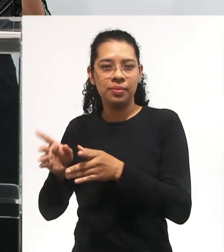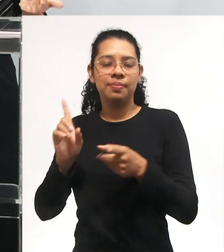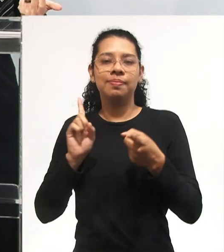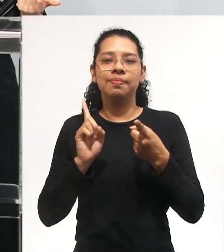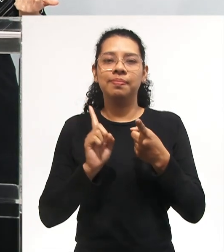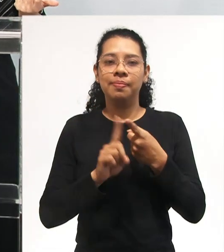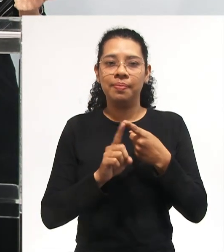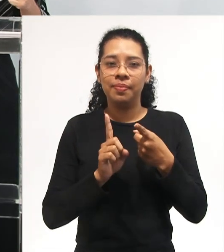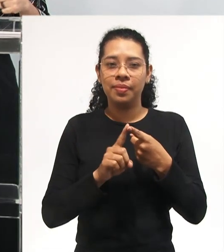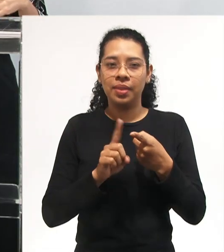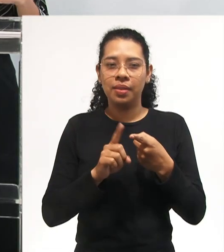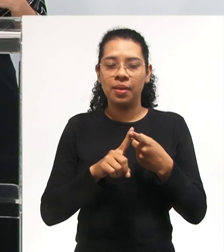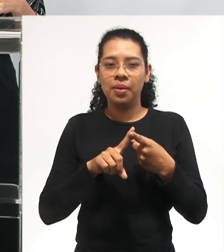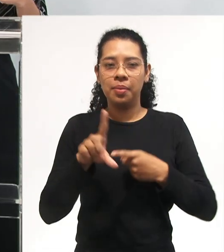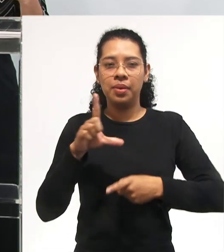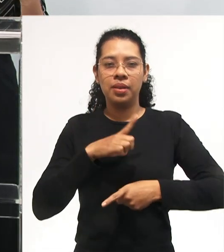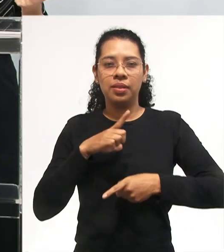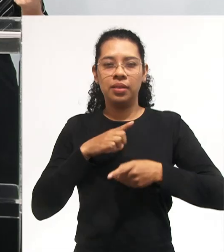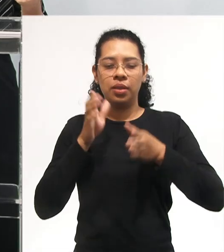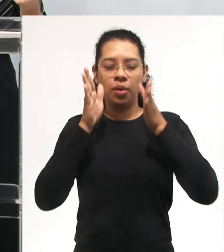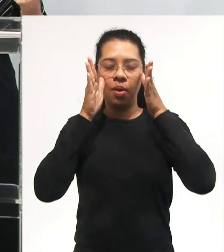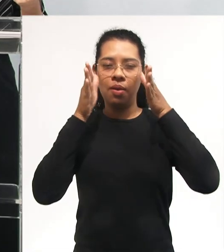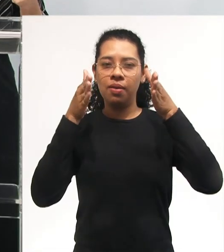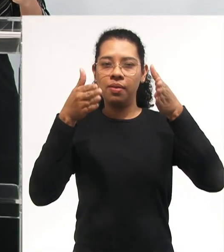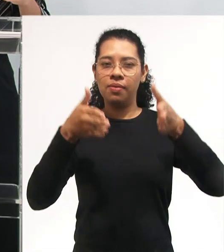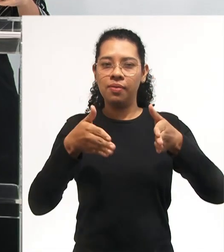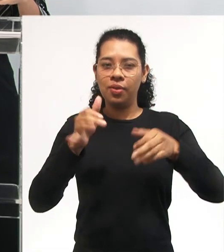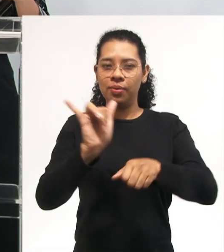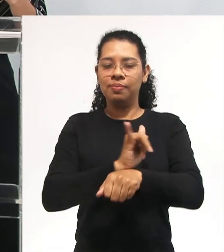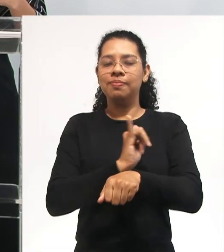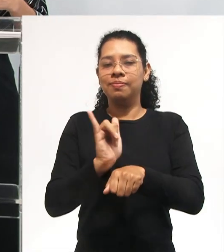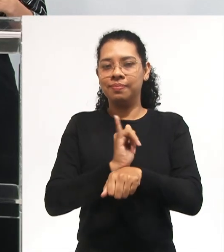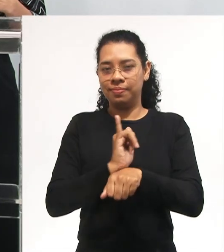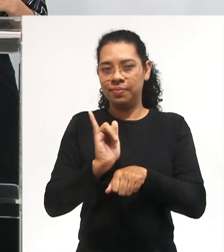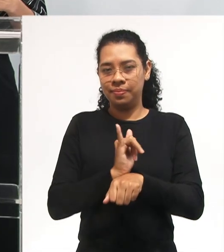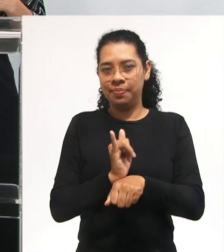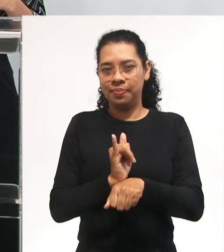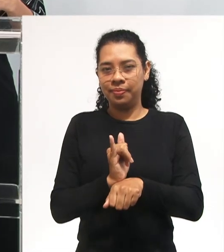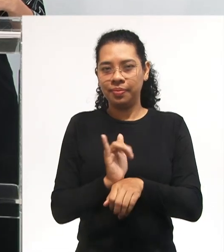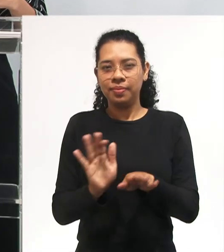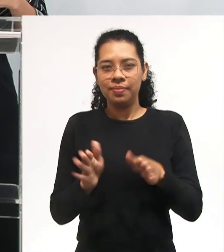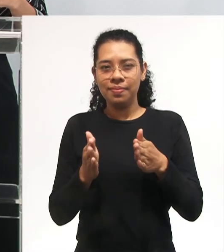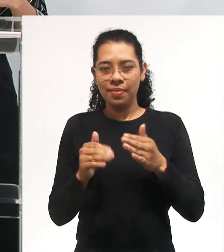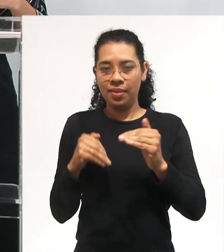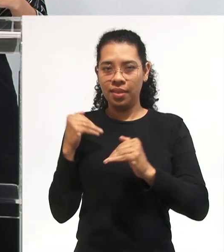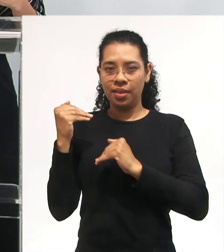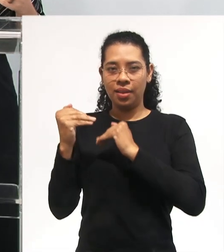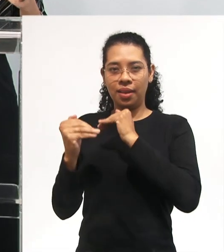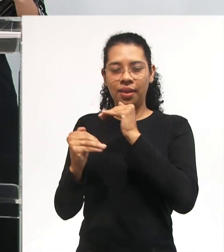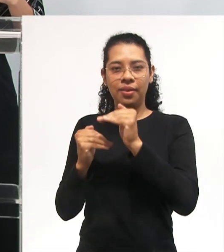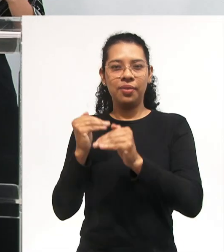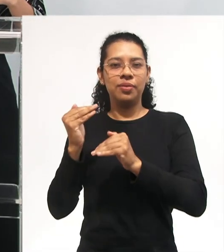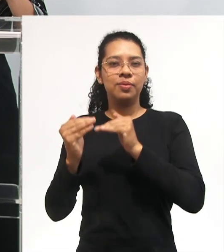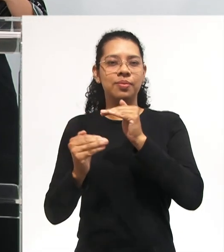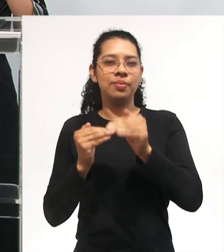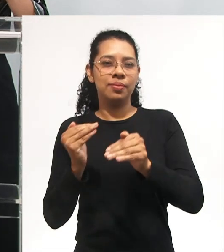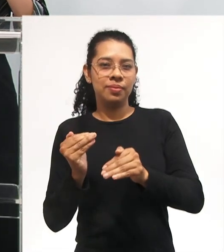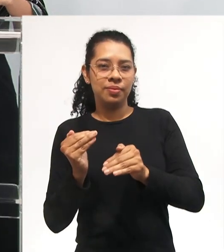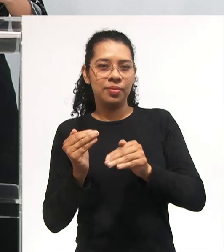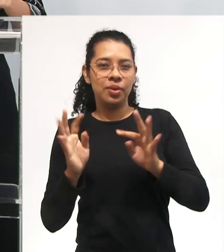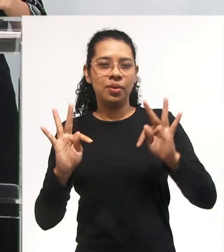também implementam essa visão mais estratégica. Então, percebo que essa evolução, a gente encontra todas